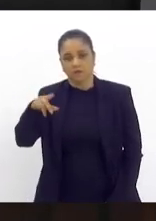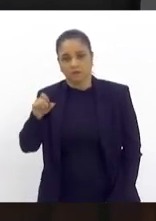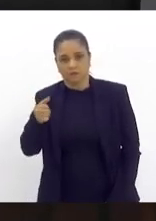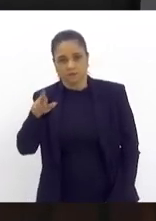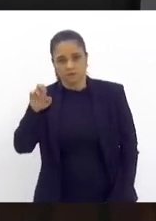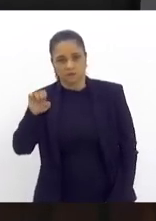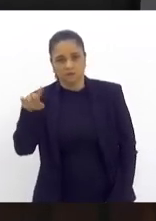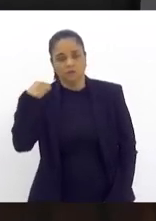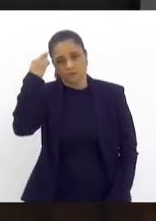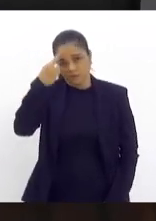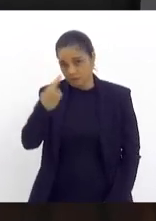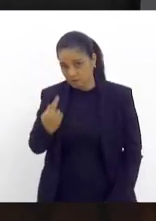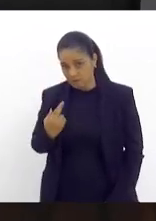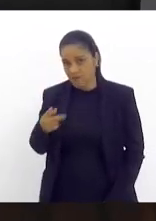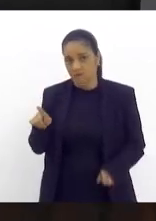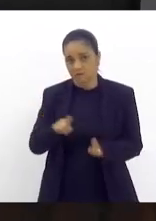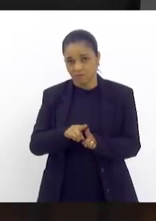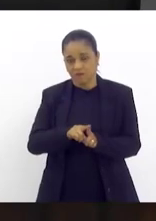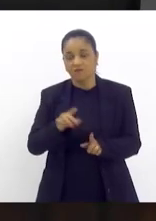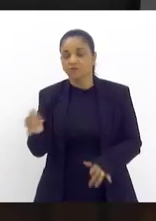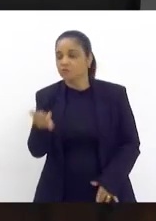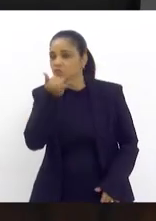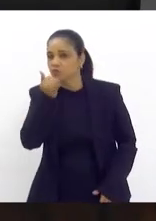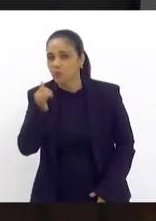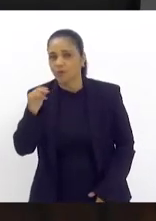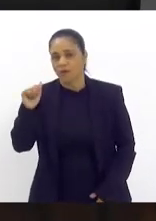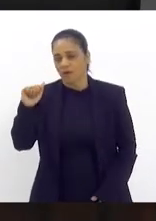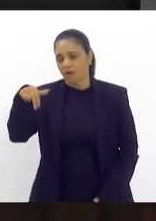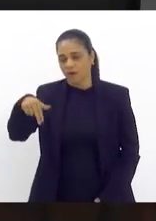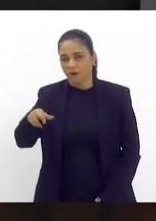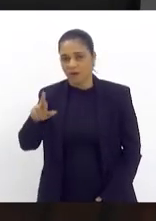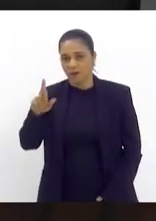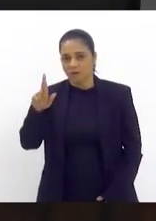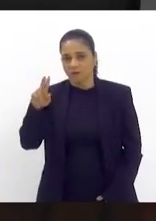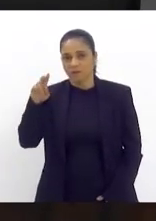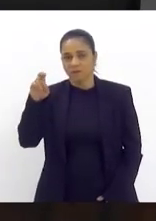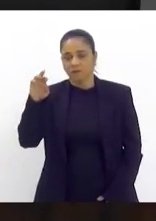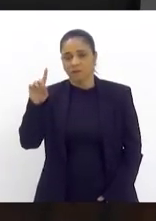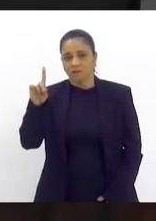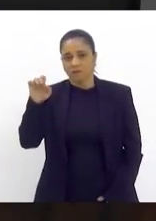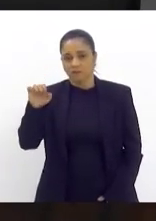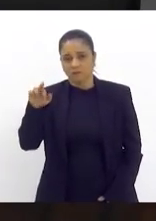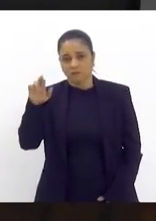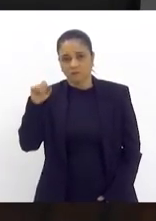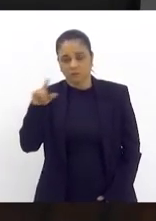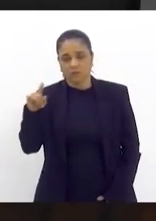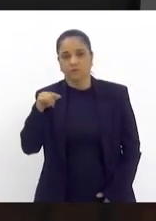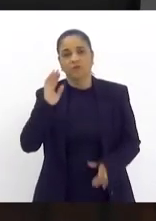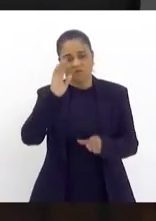Renata Souza. Ah, Anderson Moraes, perdão, deputado Anderson Moraes. Boa tarde, presidente. Favorável à CCJ. A